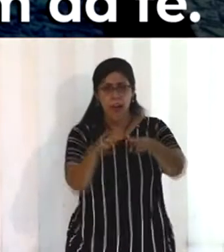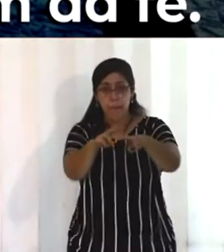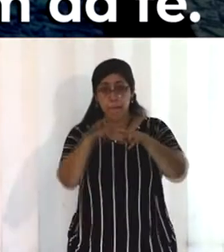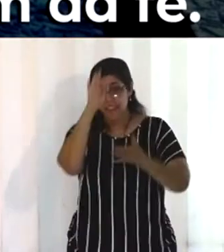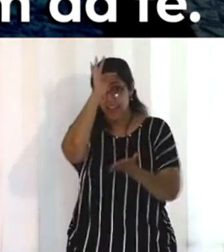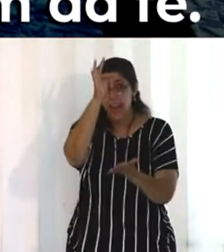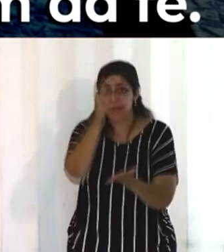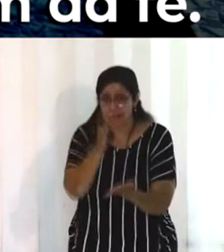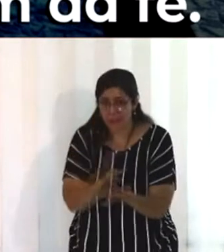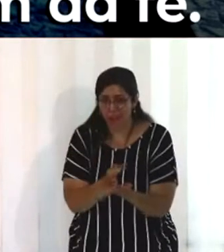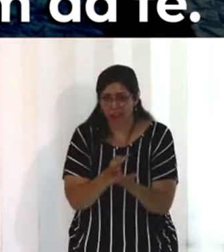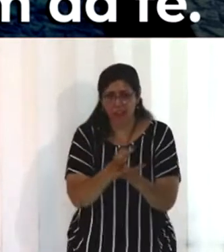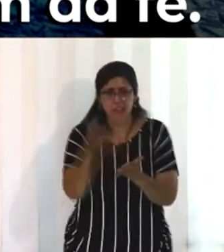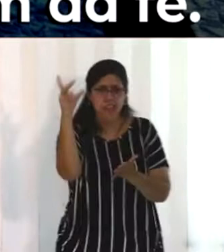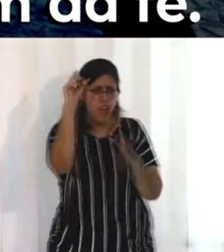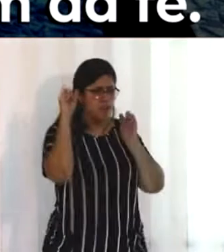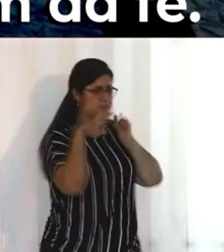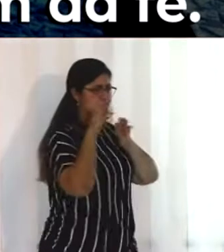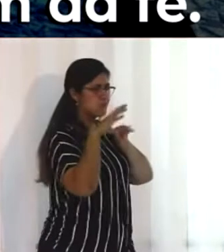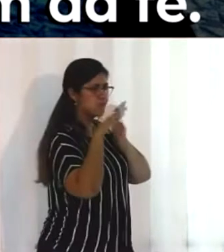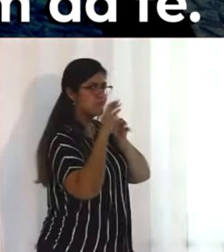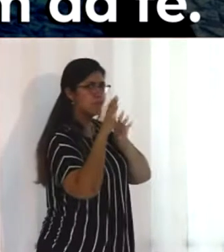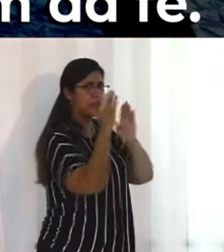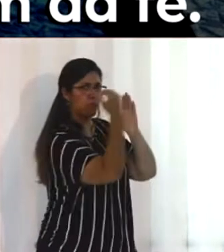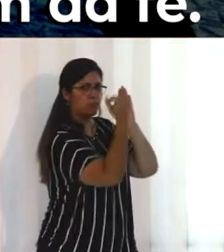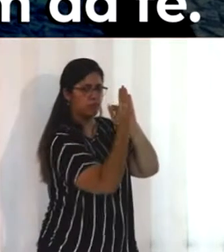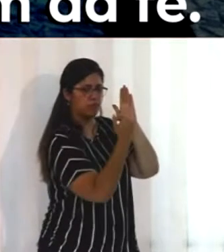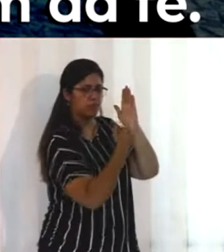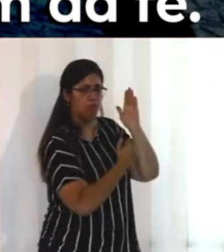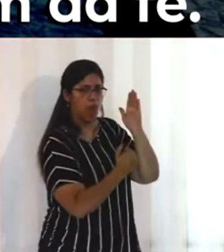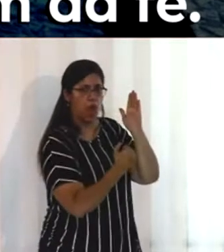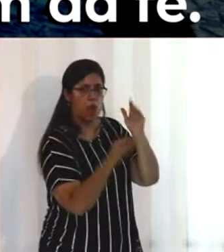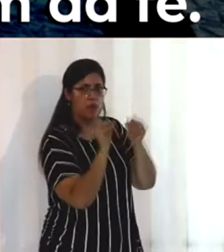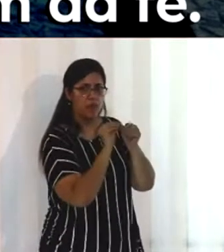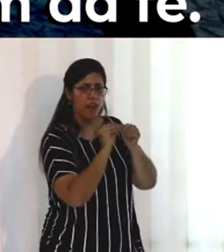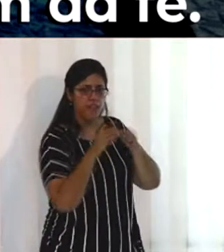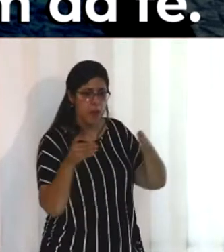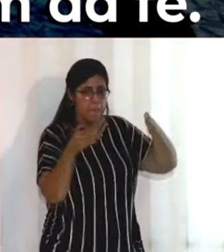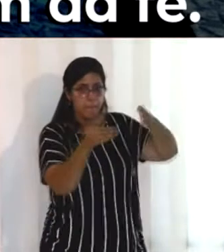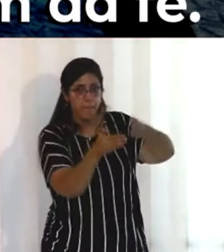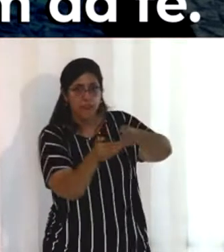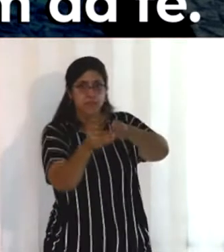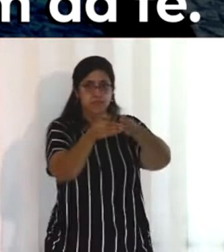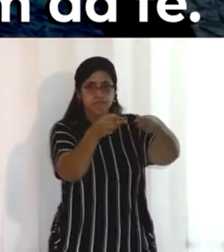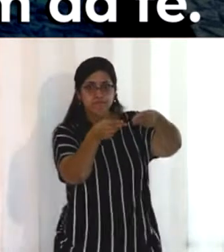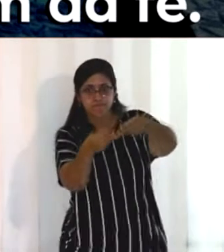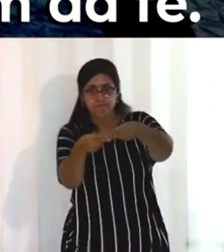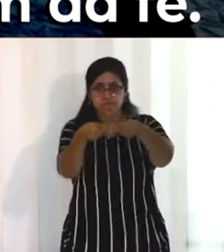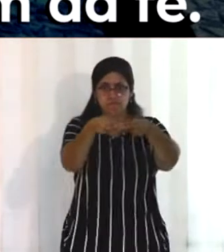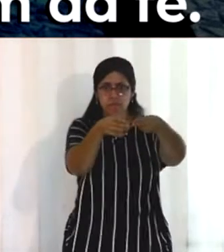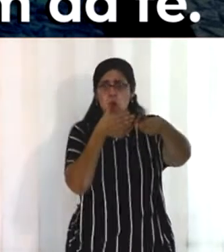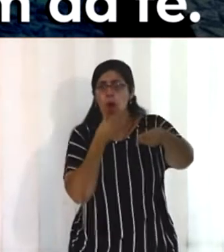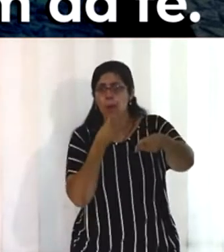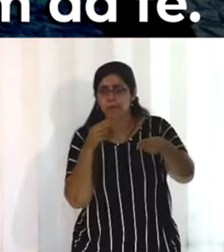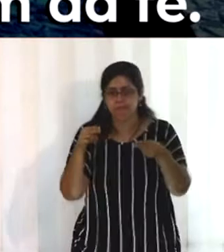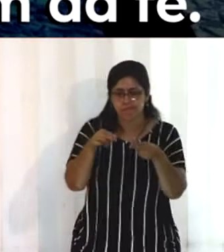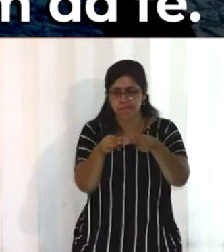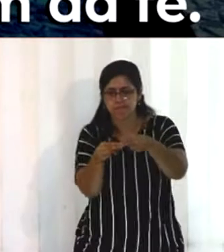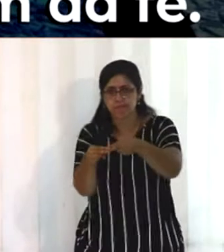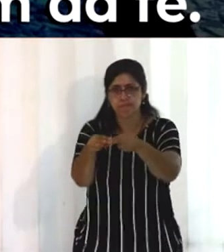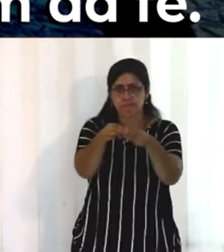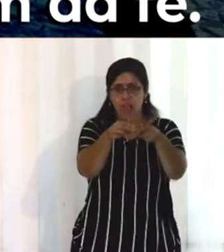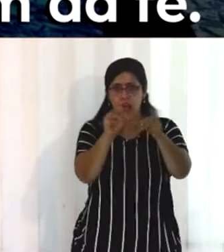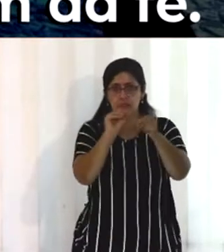instruído acerca de acontecimentos que ainda não se viam, e sendo temente a Deus, aparelhou